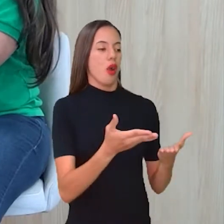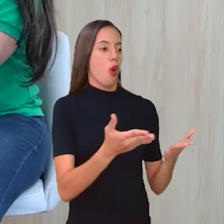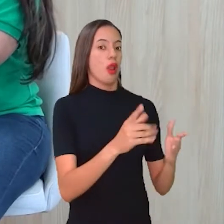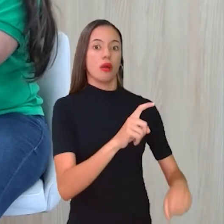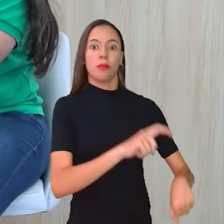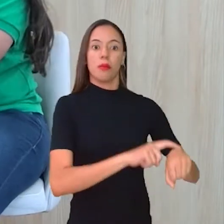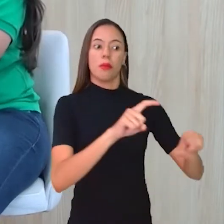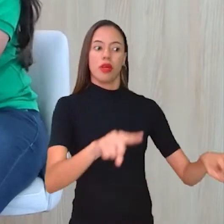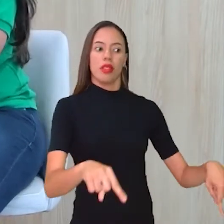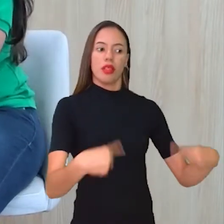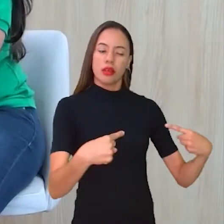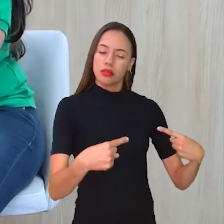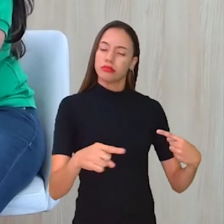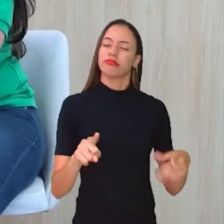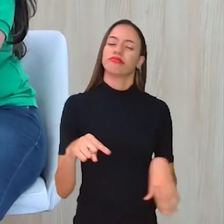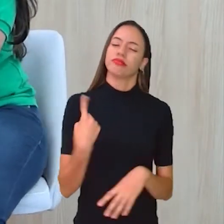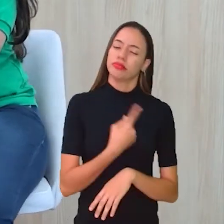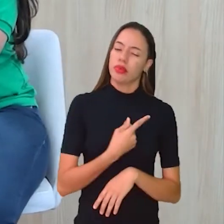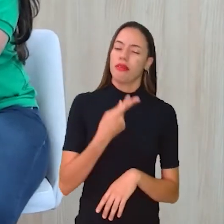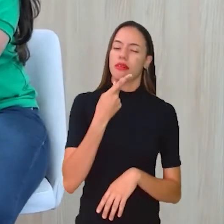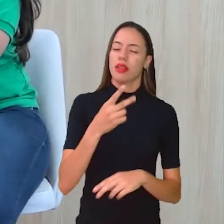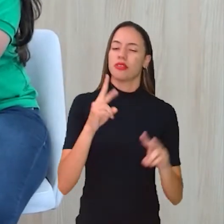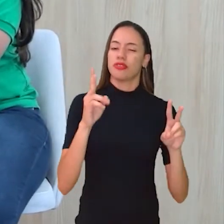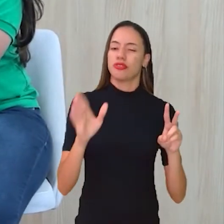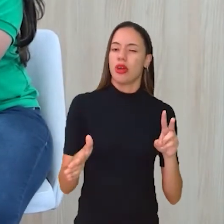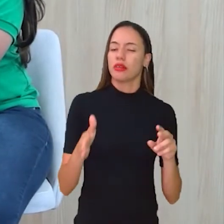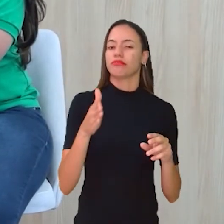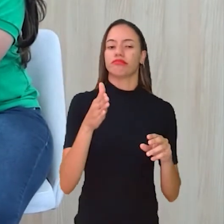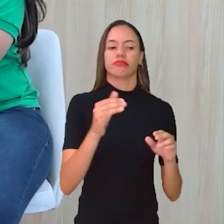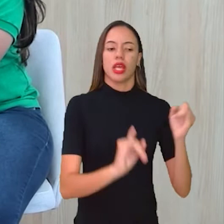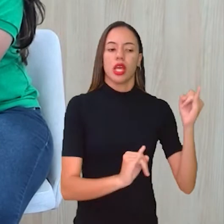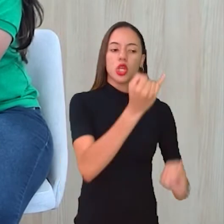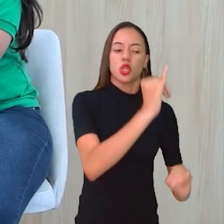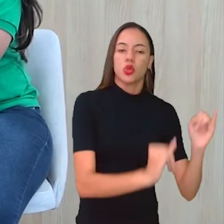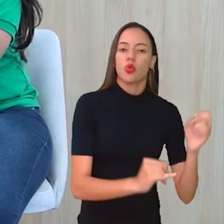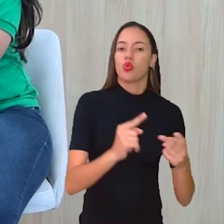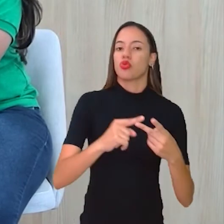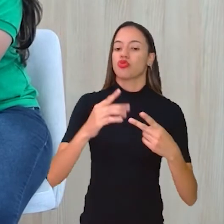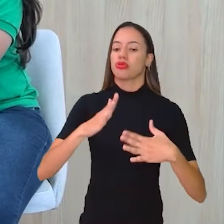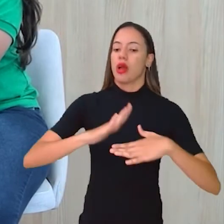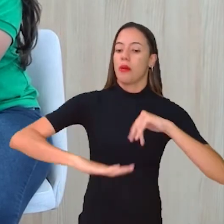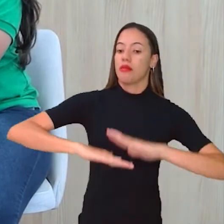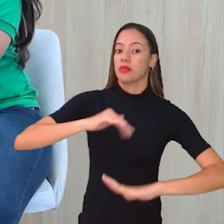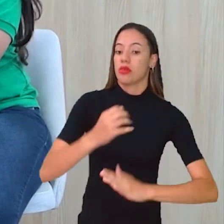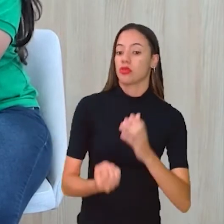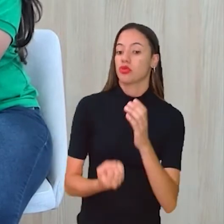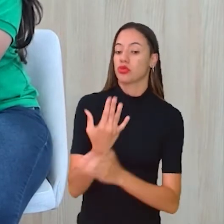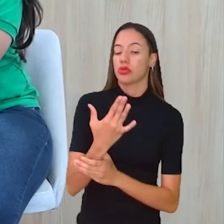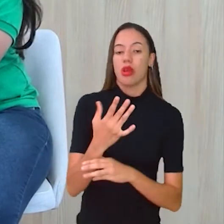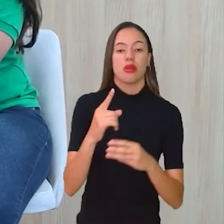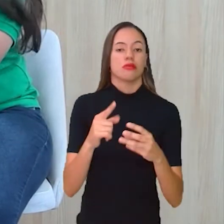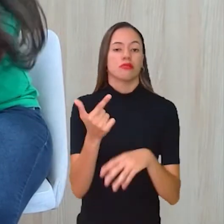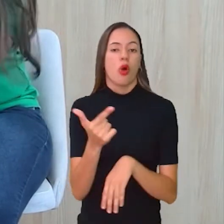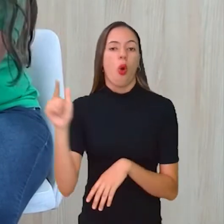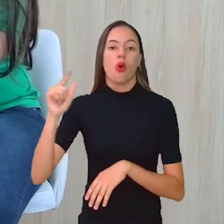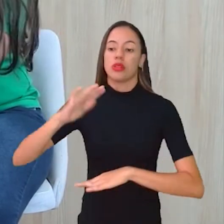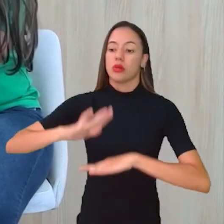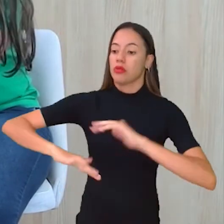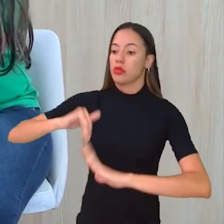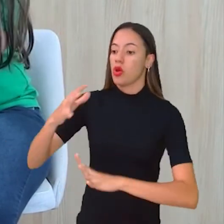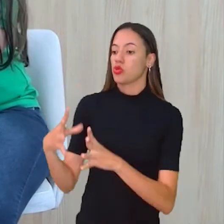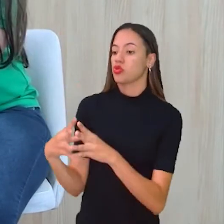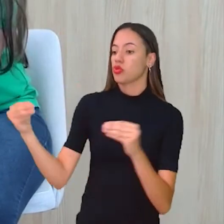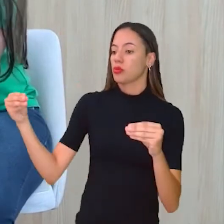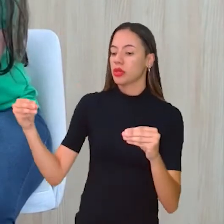Exatamente. Não é? A gente já falou tanto de indústria, a gente já falou tanto de profissões que vão nascendo, outras que vão desaparecendo